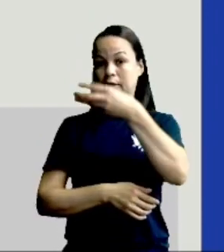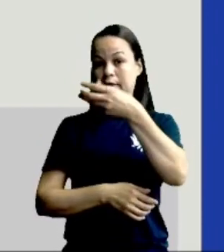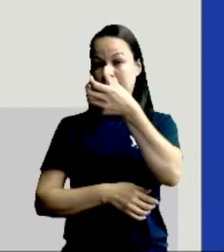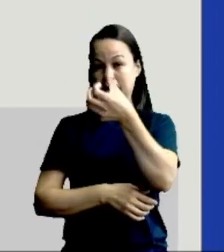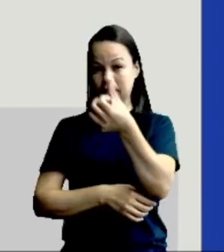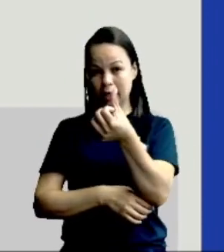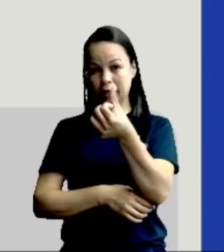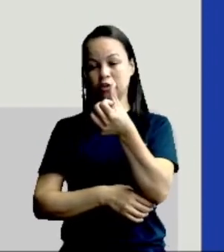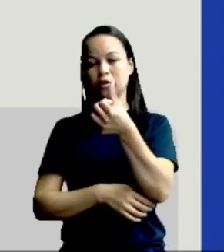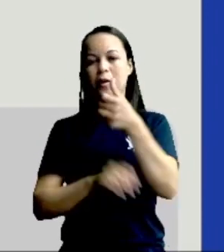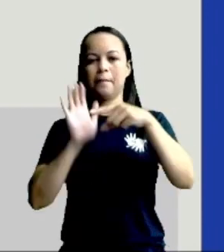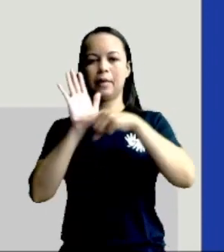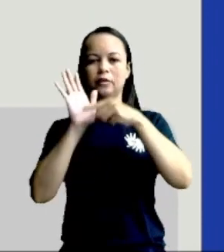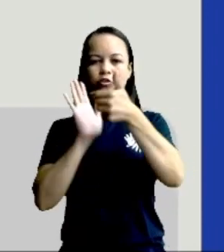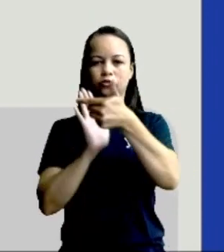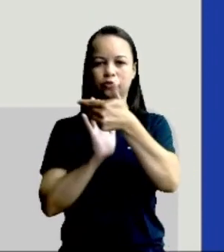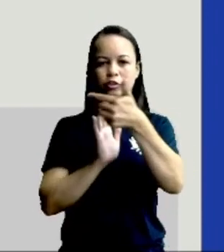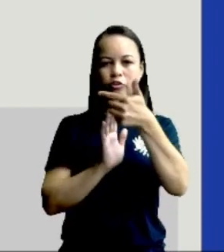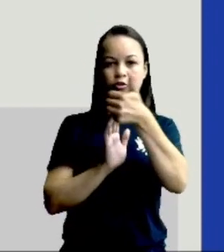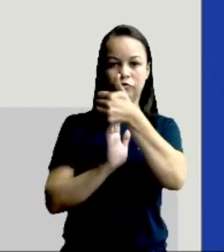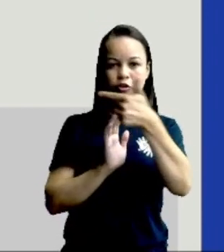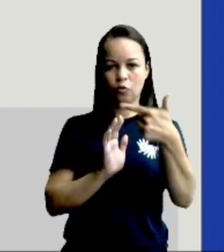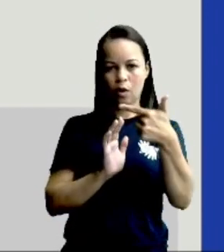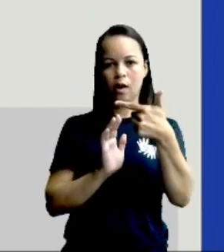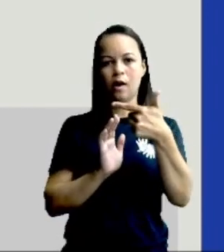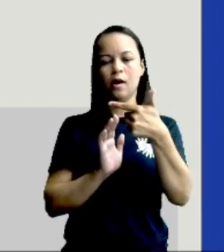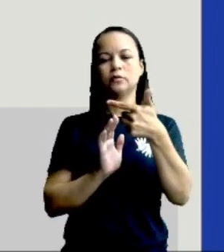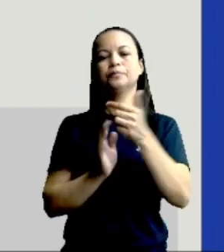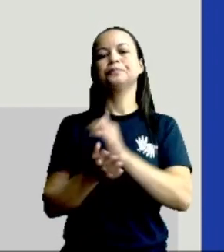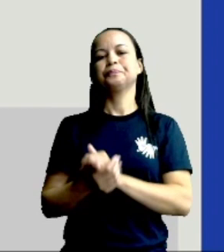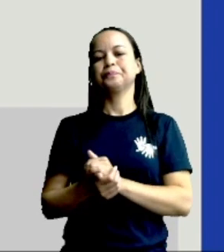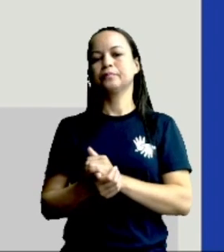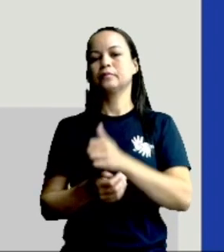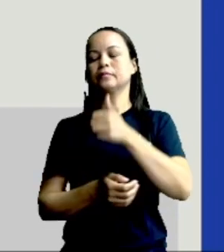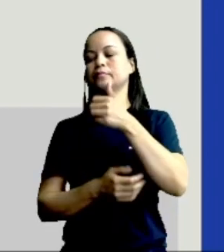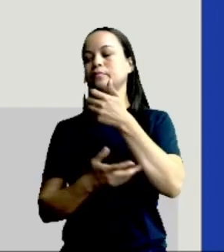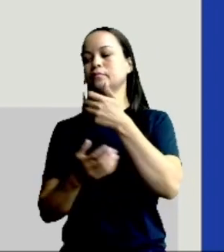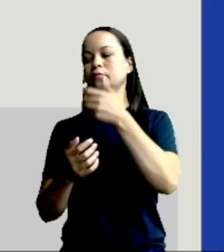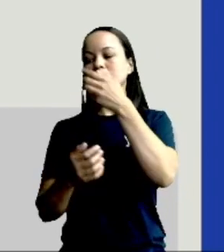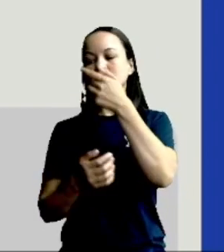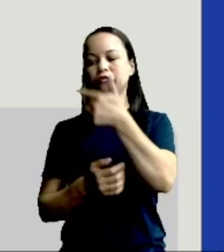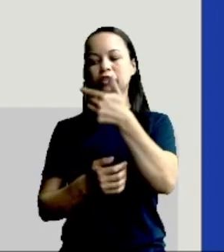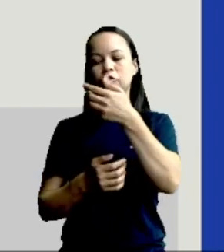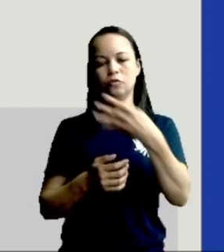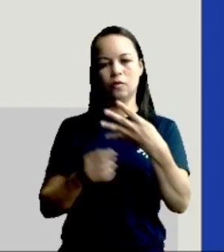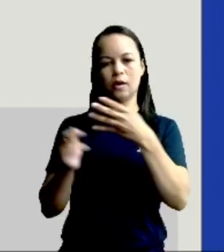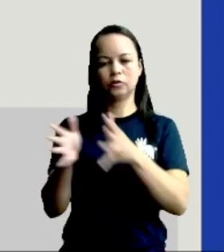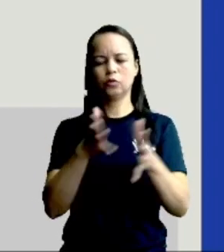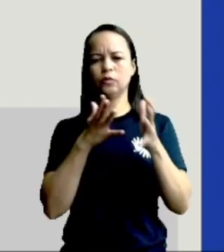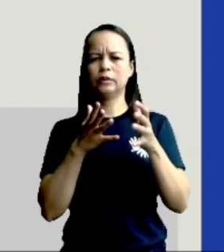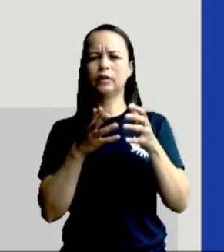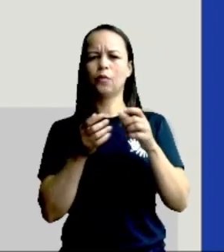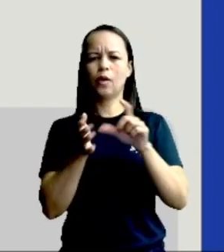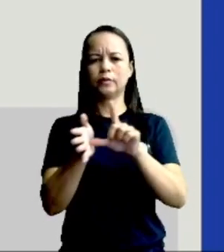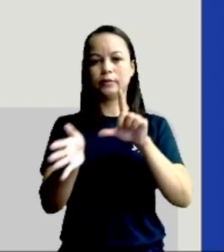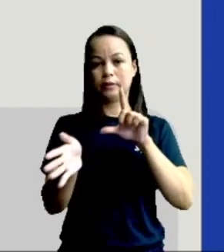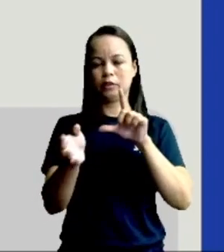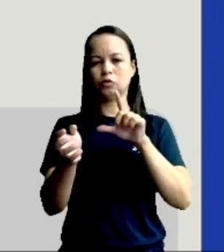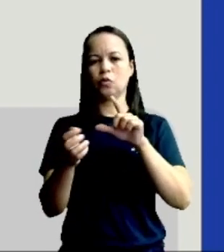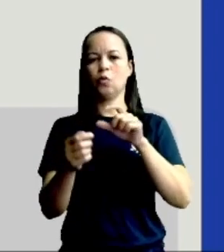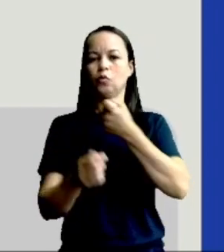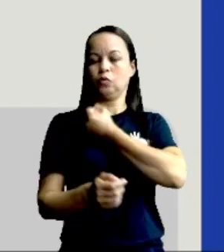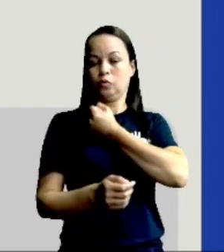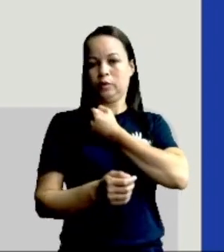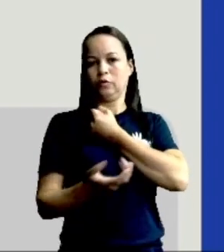24. Lembrem, é o termo antecessor. Lembra lá o que é termo antecessor? O número que vem antes de outro. Tá? Então, eu tenho que pegar o